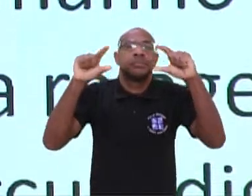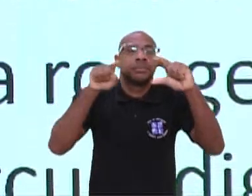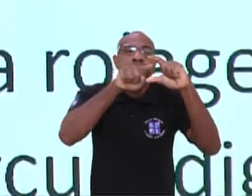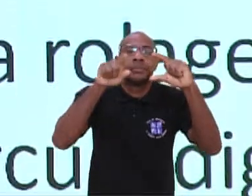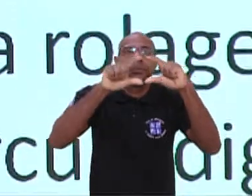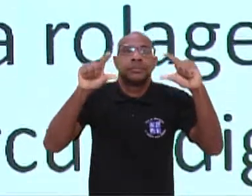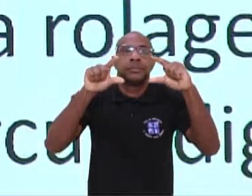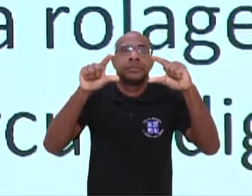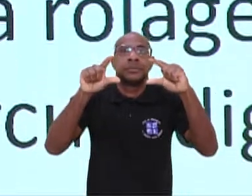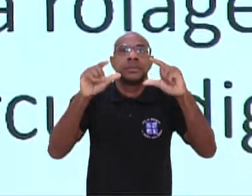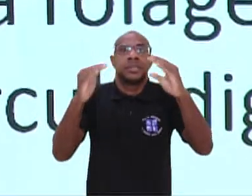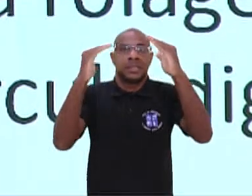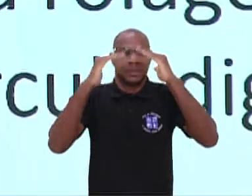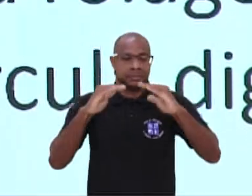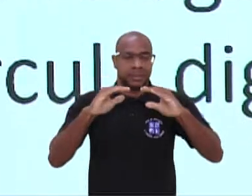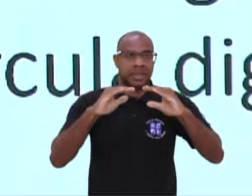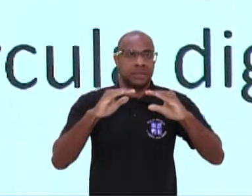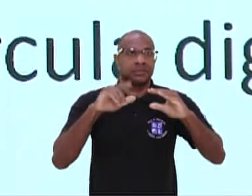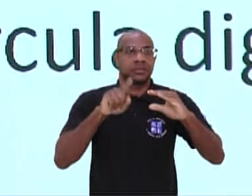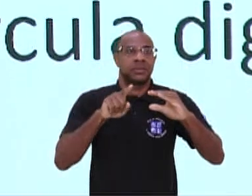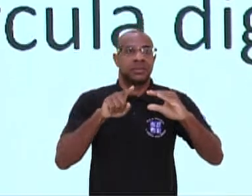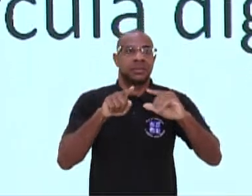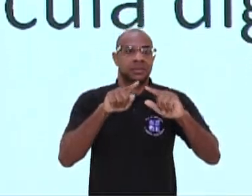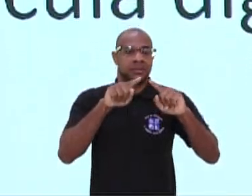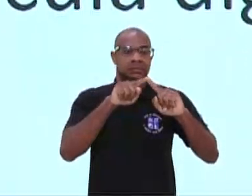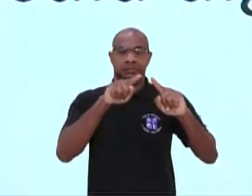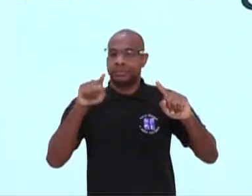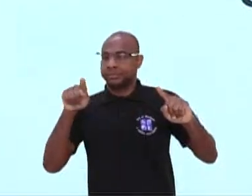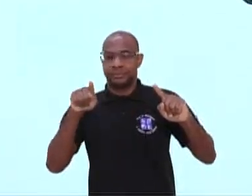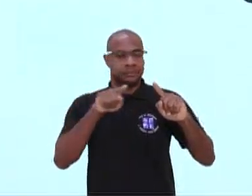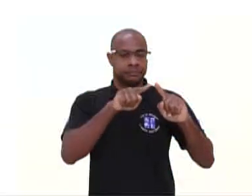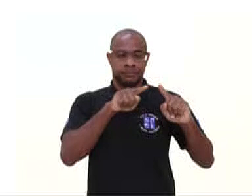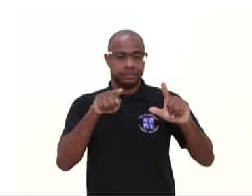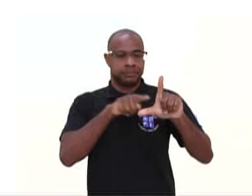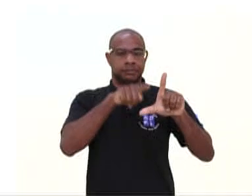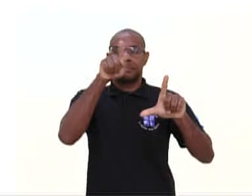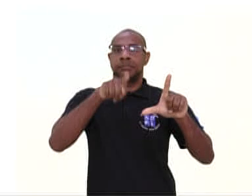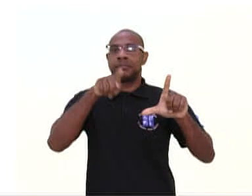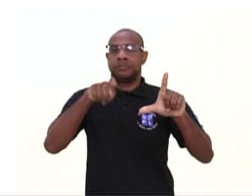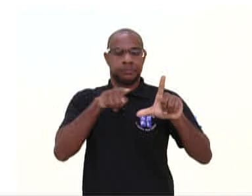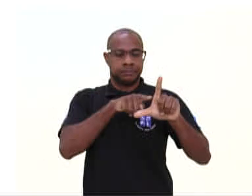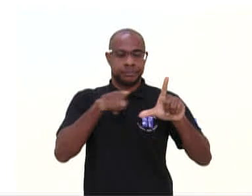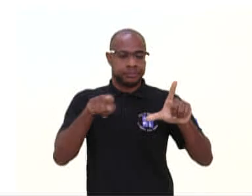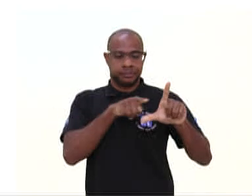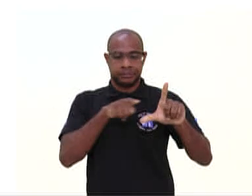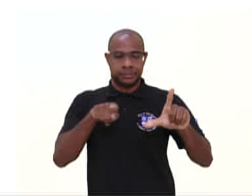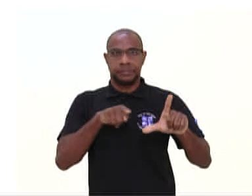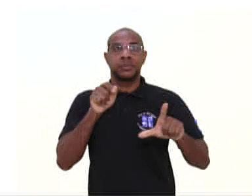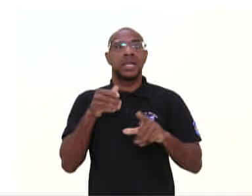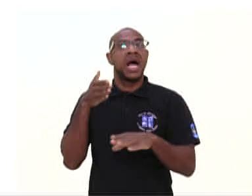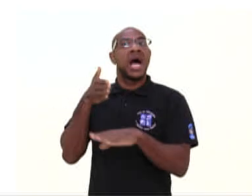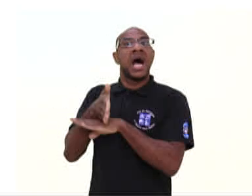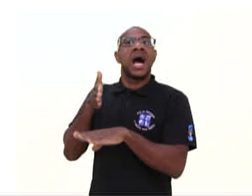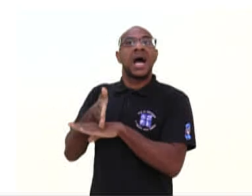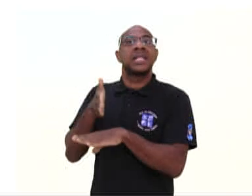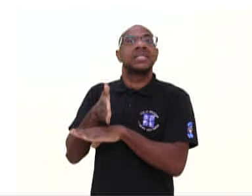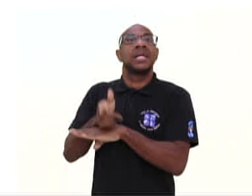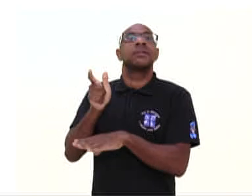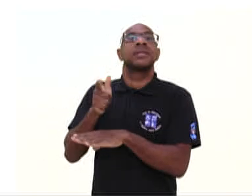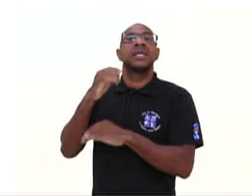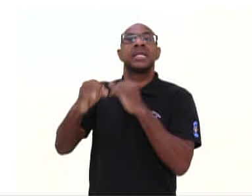uma pesquisa dividindo a etariedade, os grupos de idade que têm acesso ou acessado a internet nos últimos